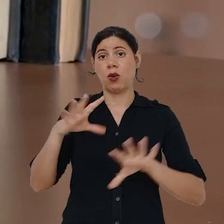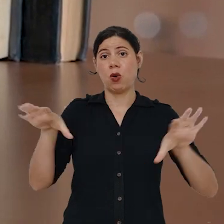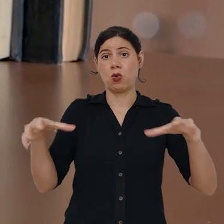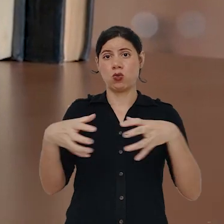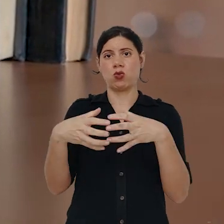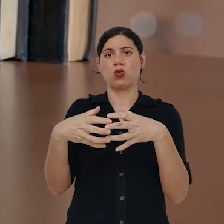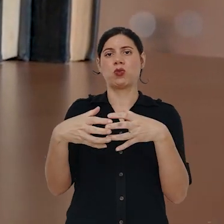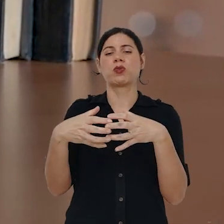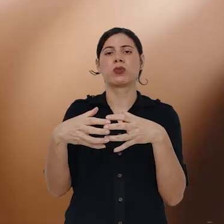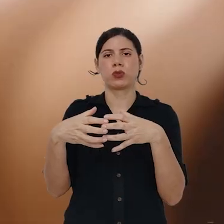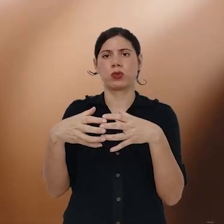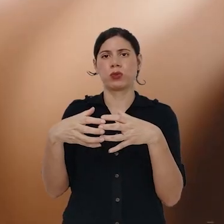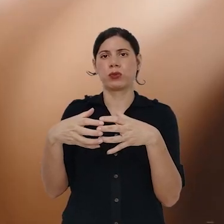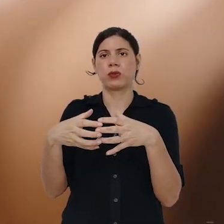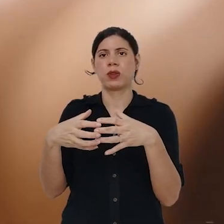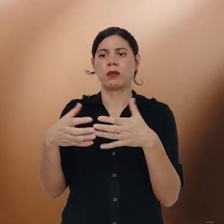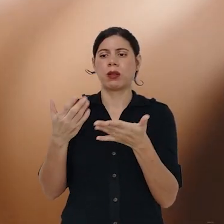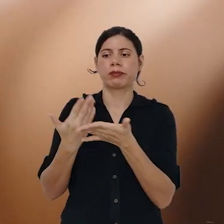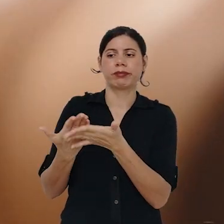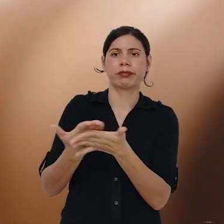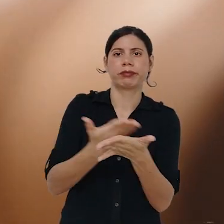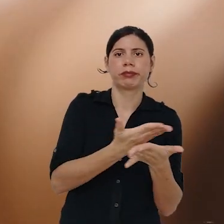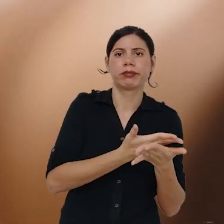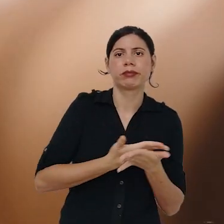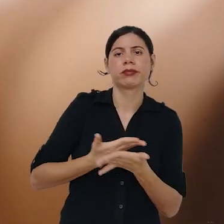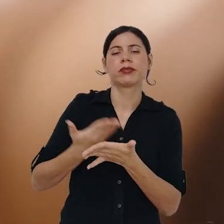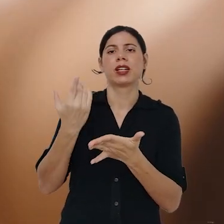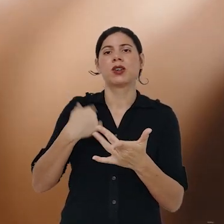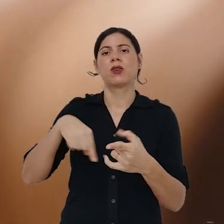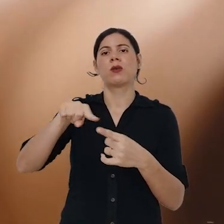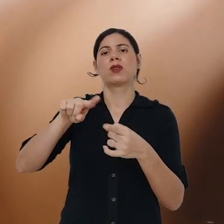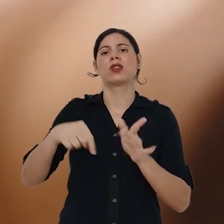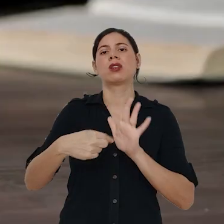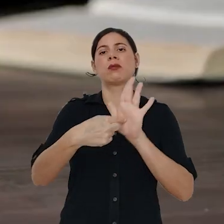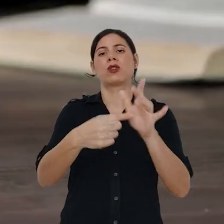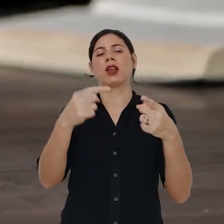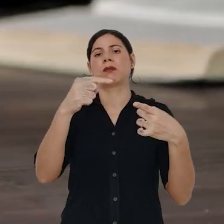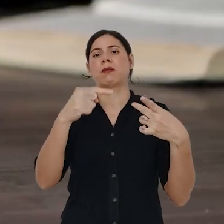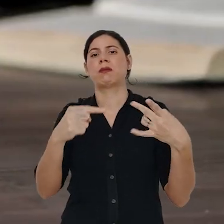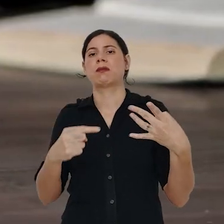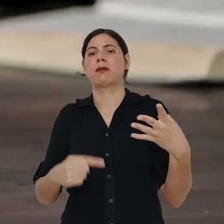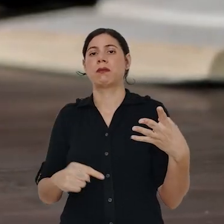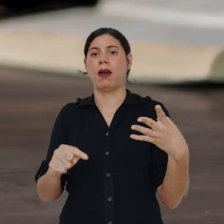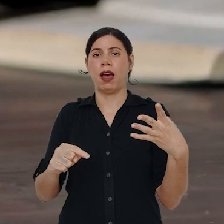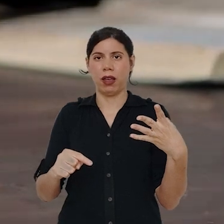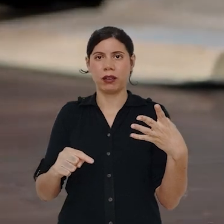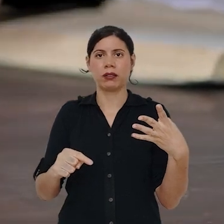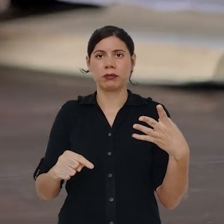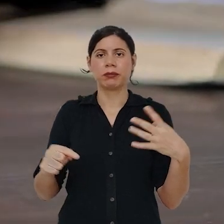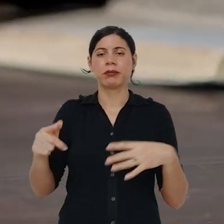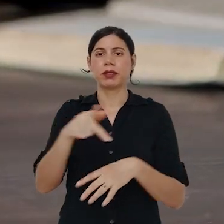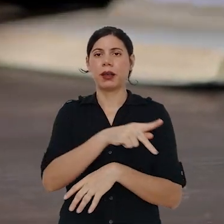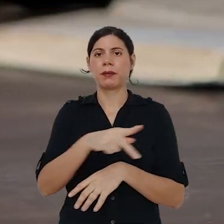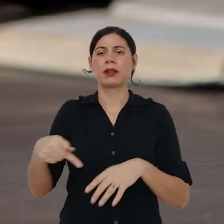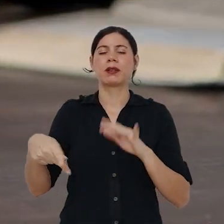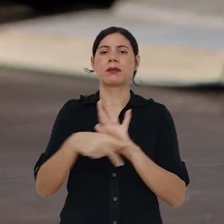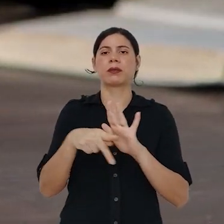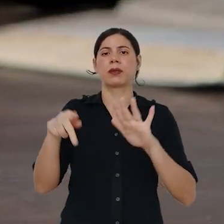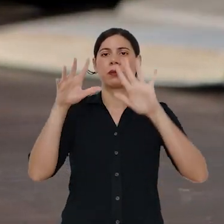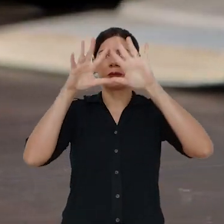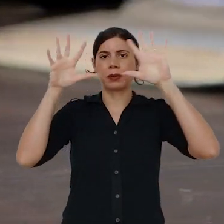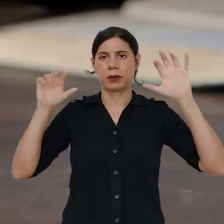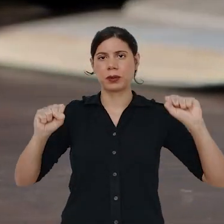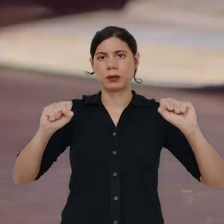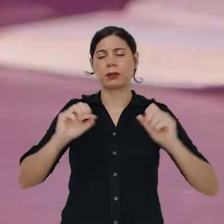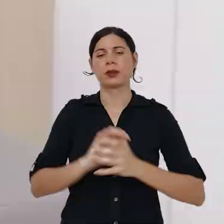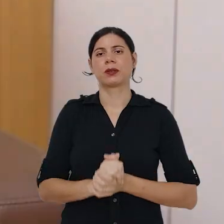está promovendo estudos com o objetivo de apresentar as opções mais viáveis à presidência do tribunal. Desde a